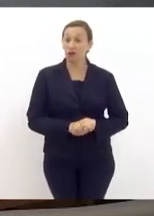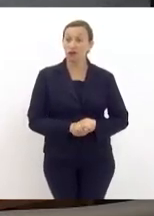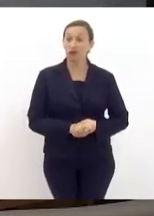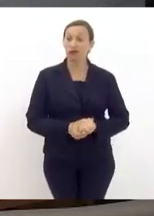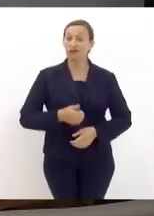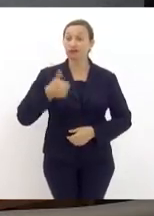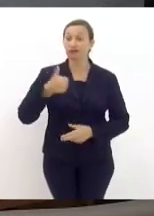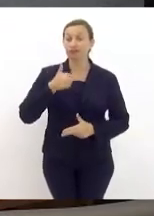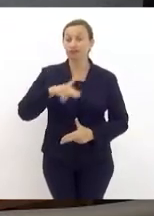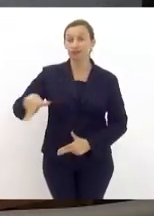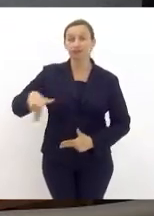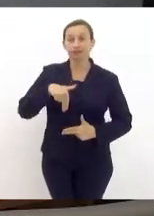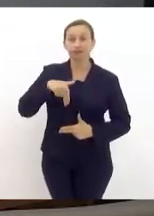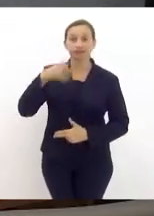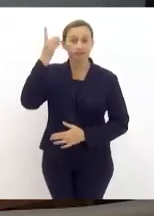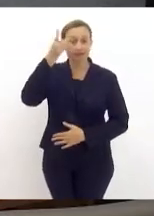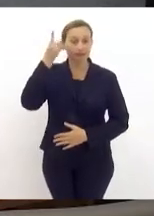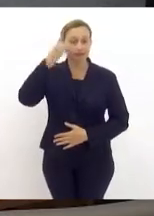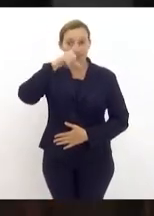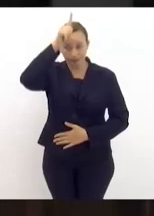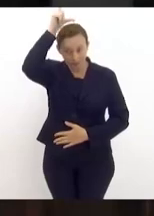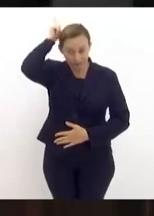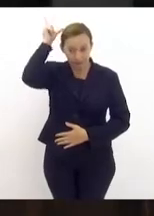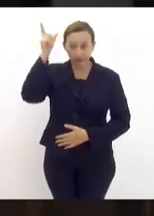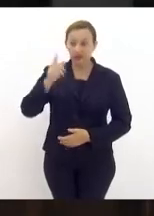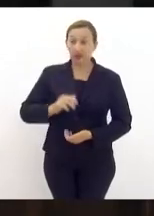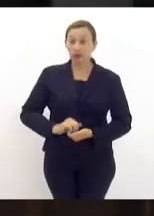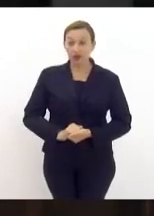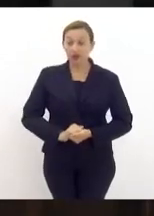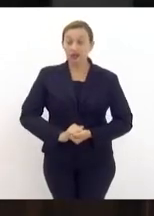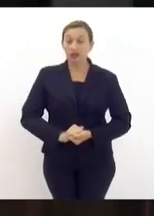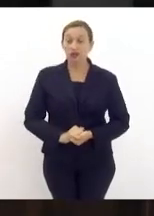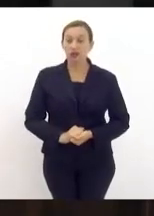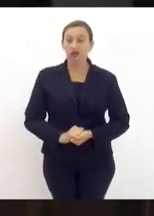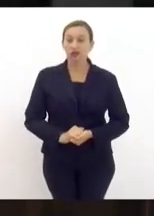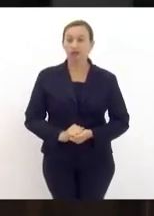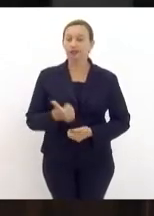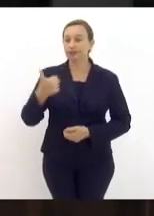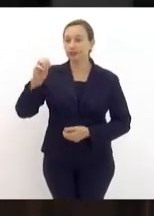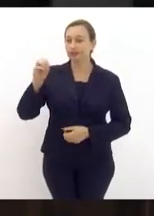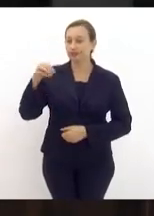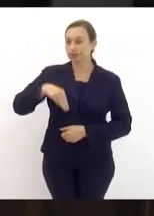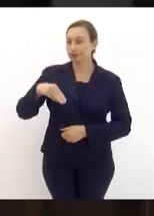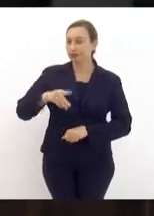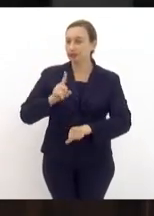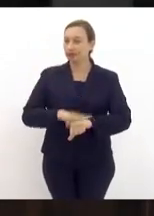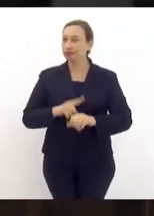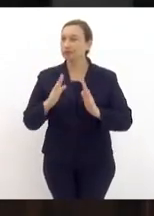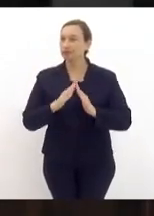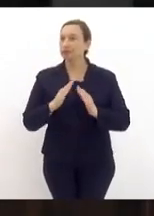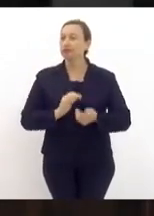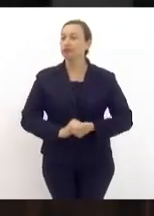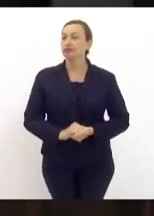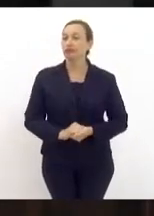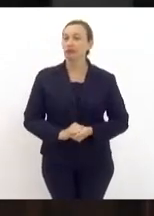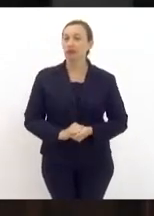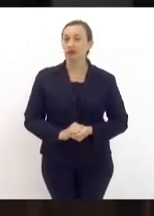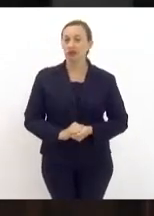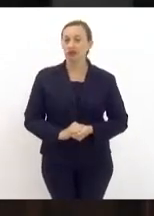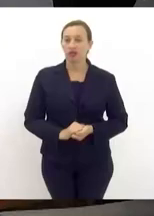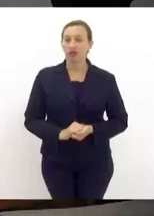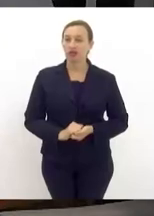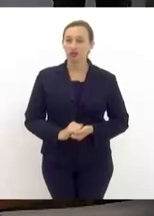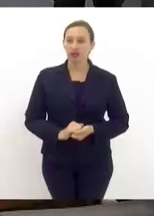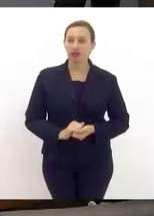Primeiro orador inscrito é o nobre deputado Luiz Paulo. Vossa Excelência dispõe de 10 minutos no tempo regimental.